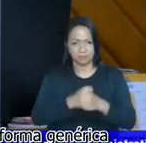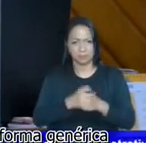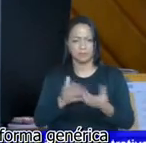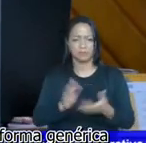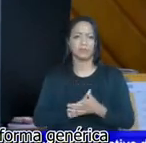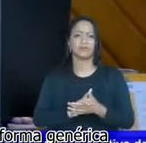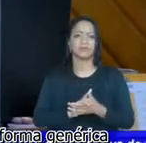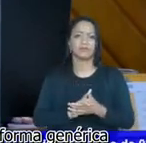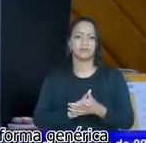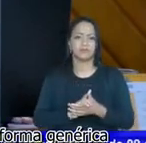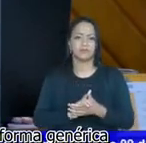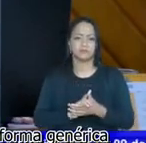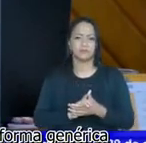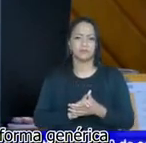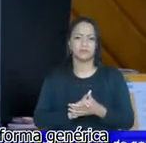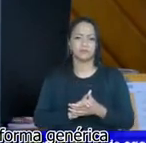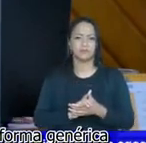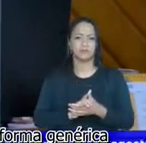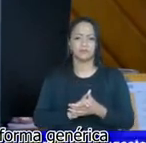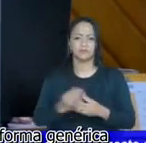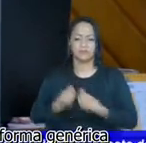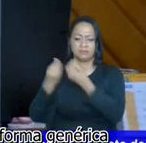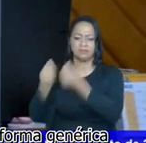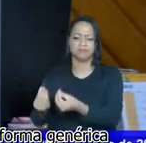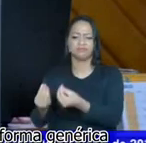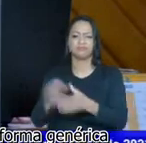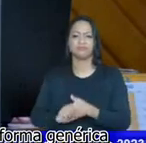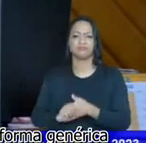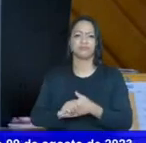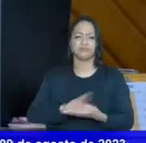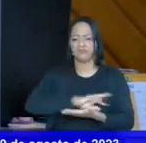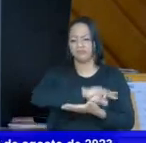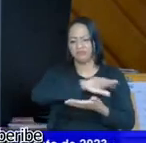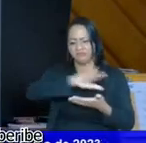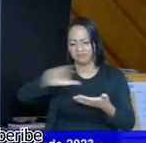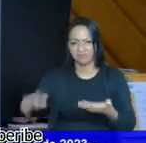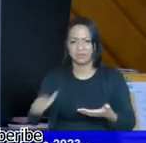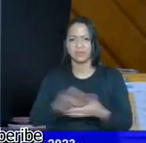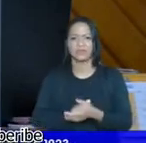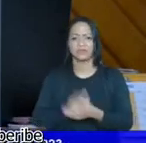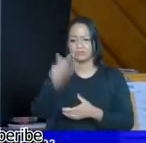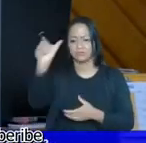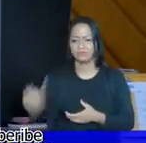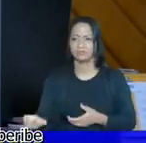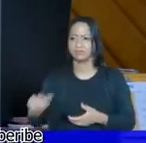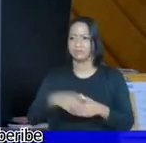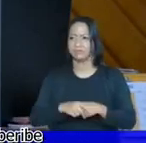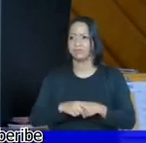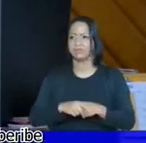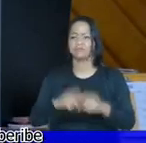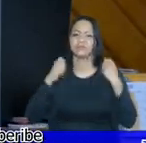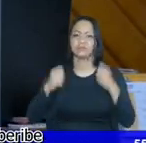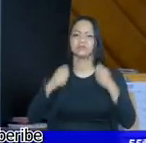está omissa em relação ao destinatário, porque ela fala de forma genérica que o destinatário é a